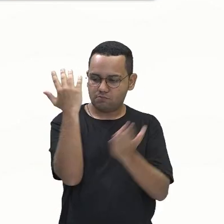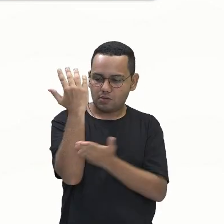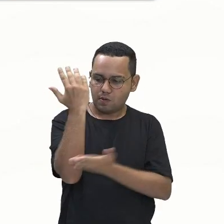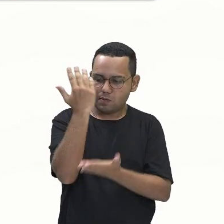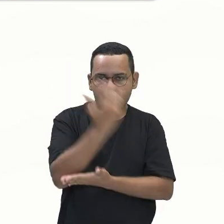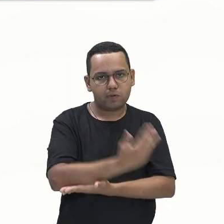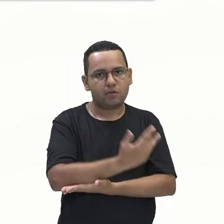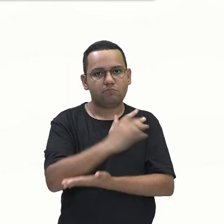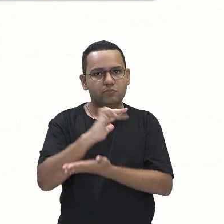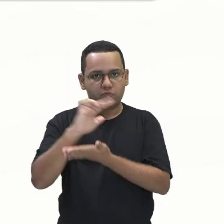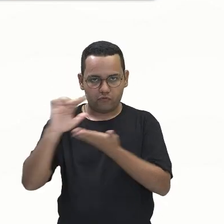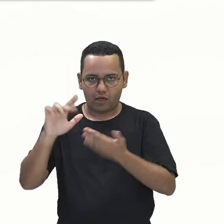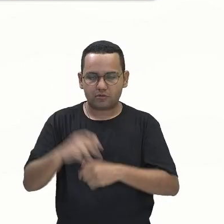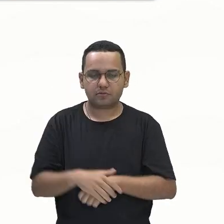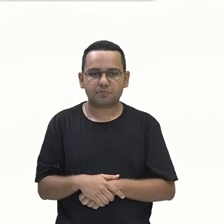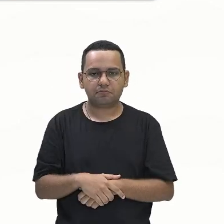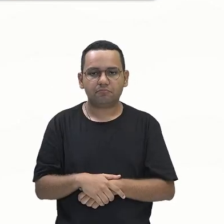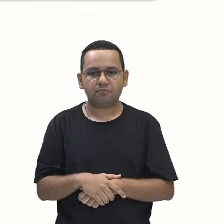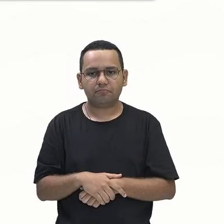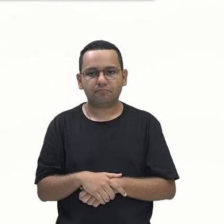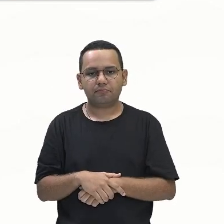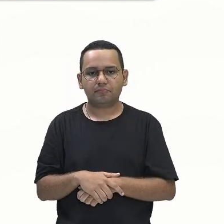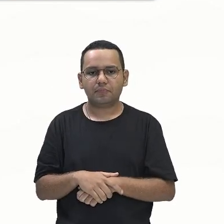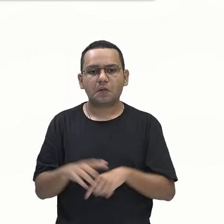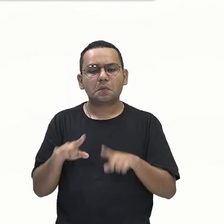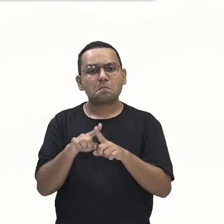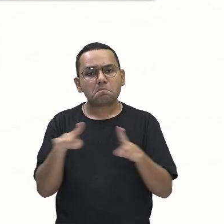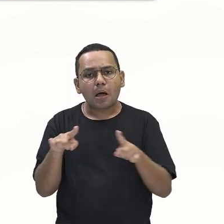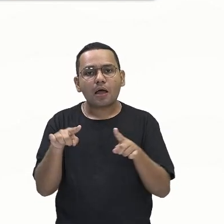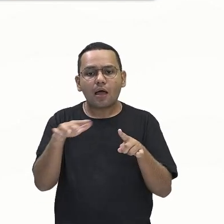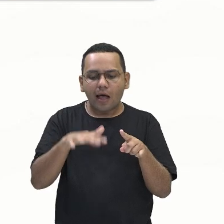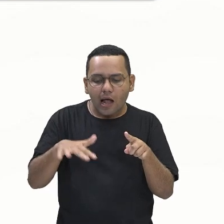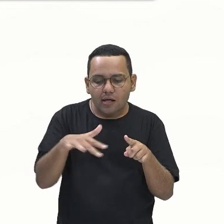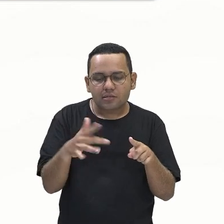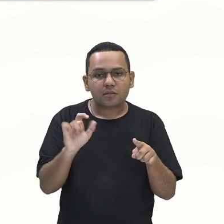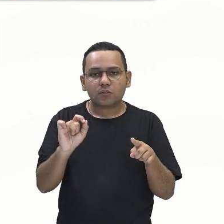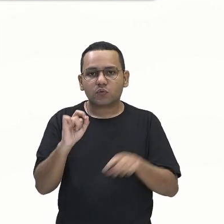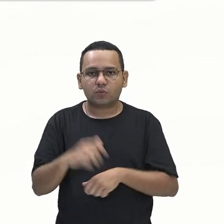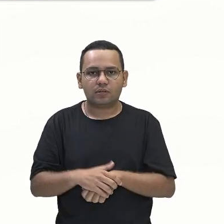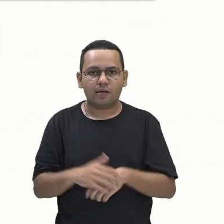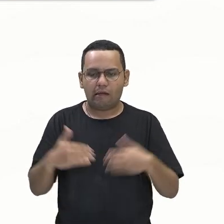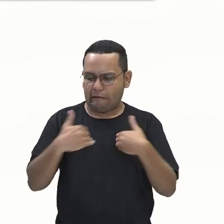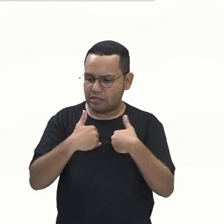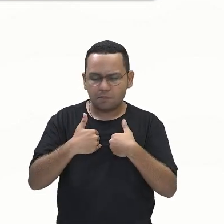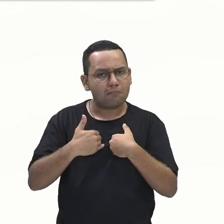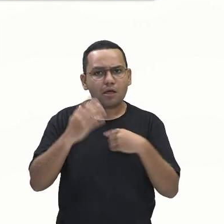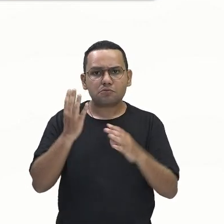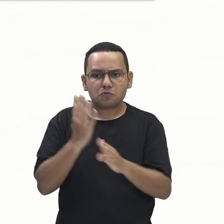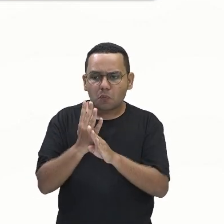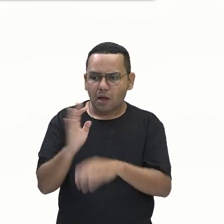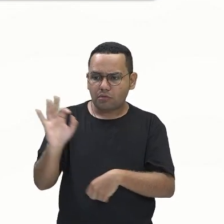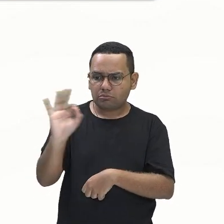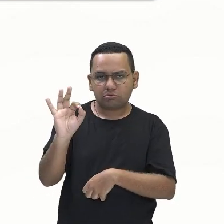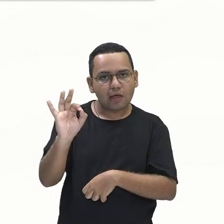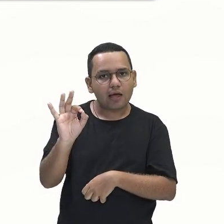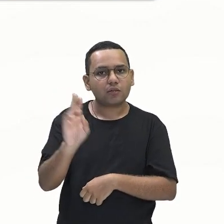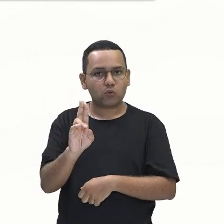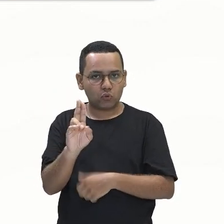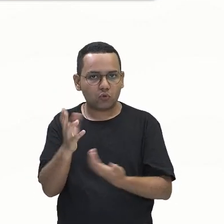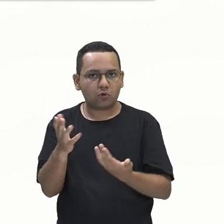às vezes espécies que nem foram descobertas ainda já entraram, já não são